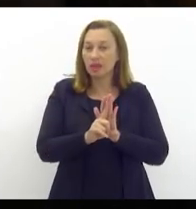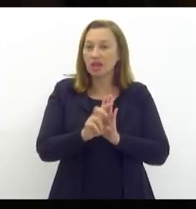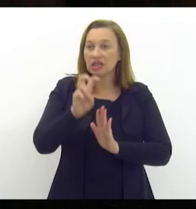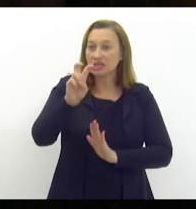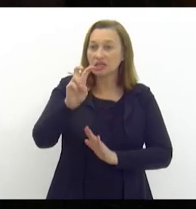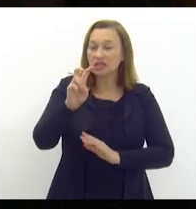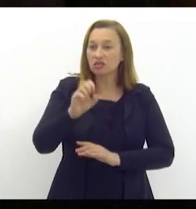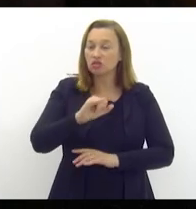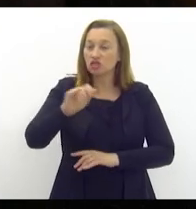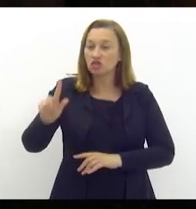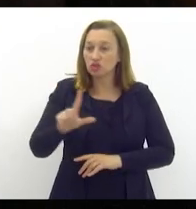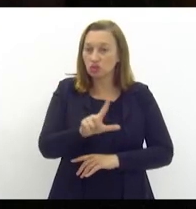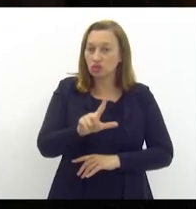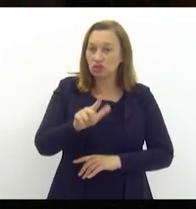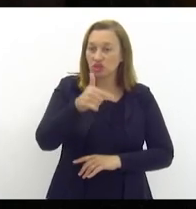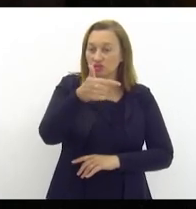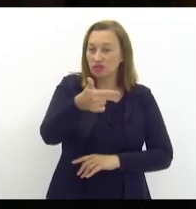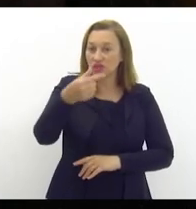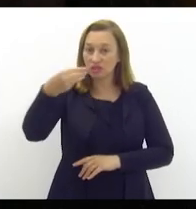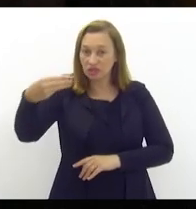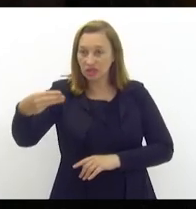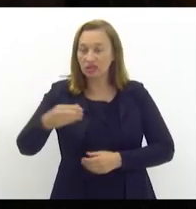5 de junho de 23,